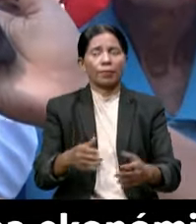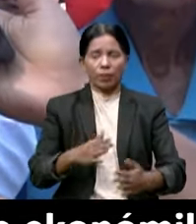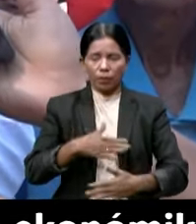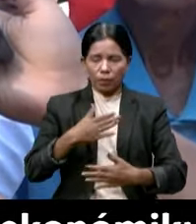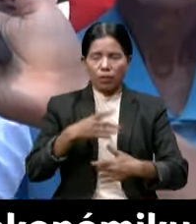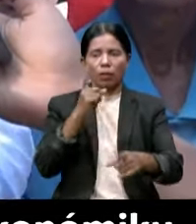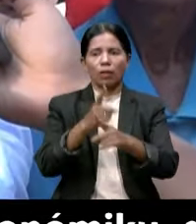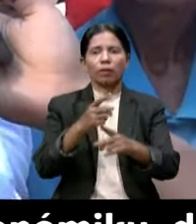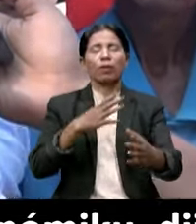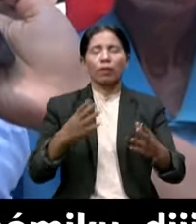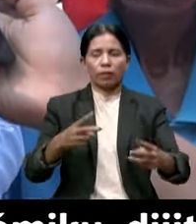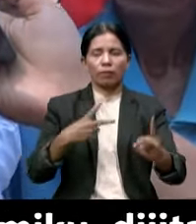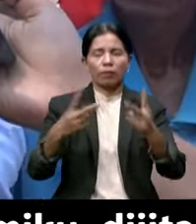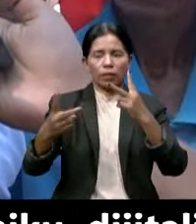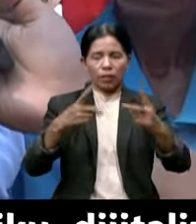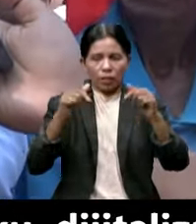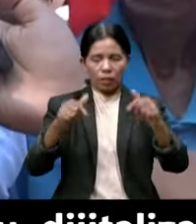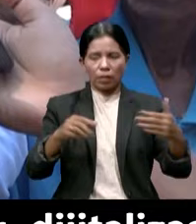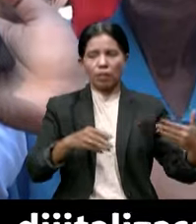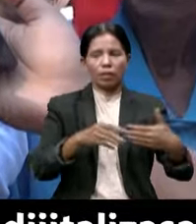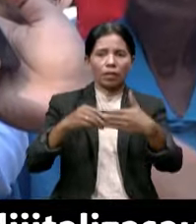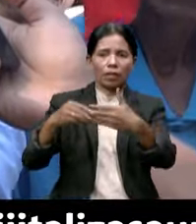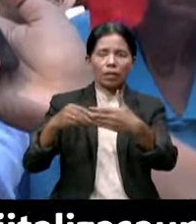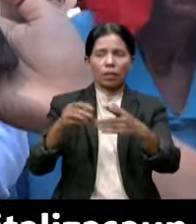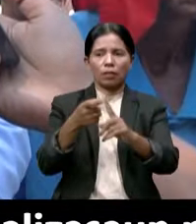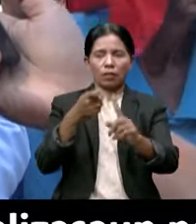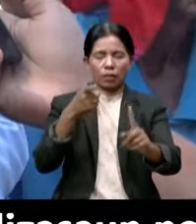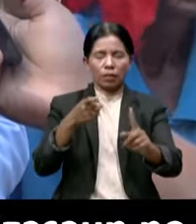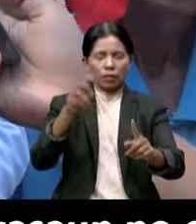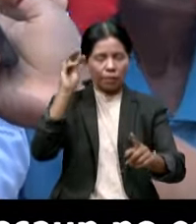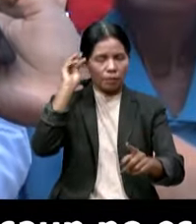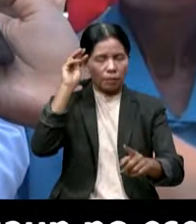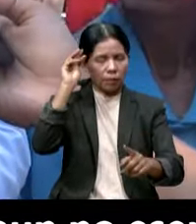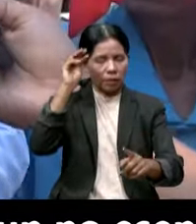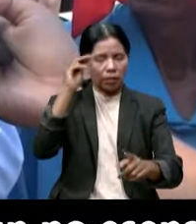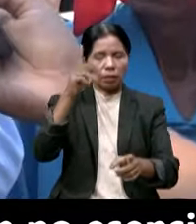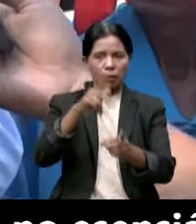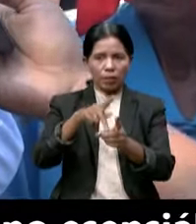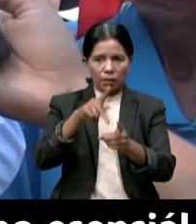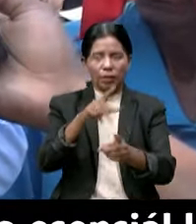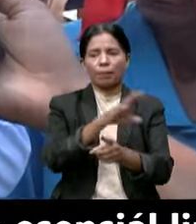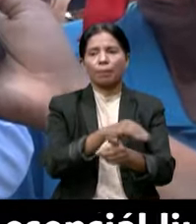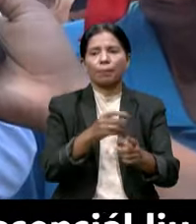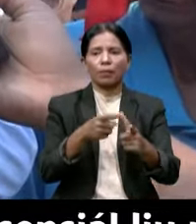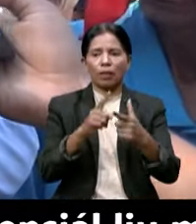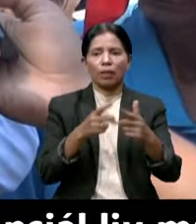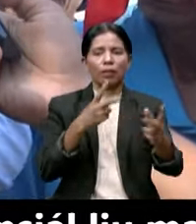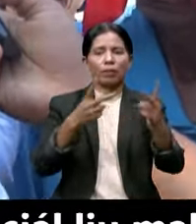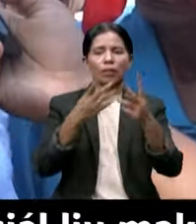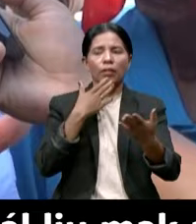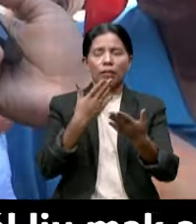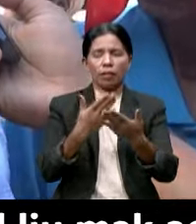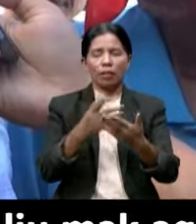tebe so visite da ne, ne be lidera husi tenye ministro petróleo minerais, no minerais, visita dia tebe